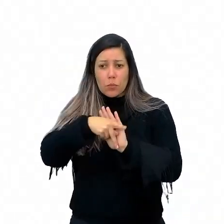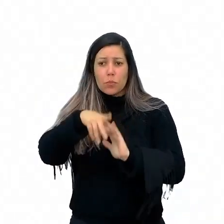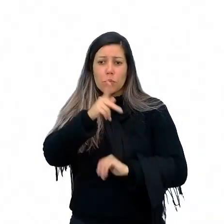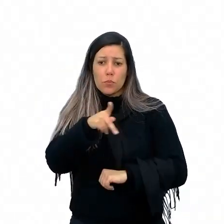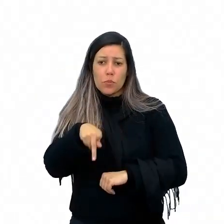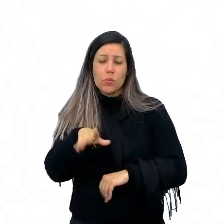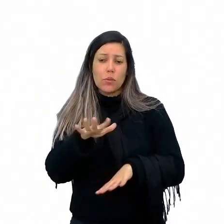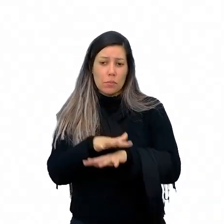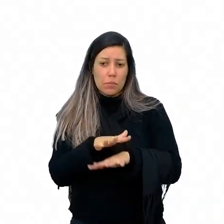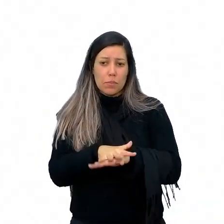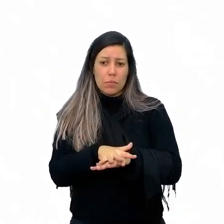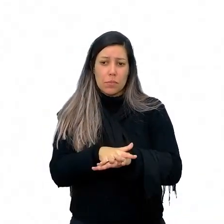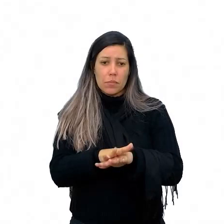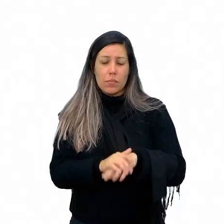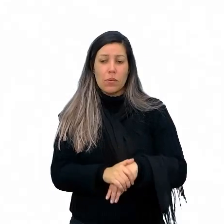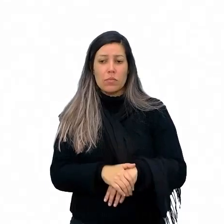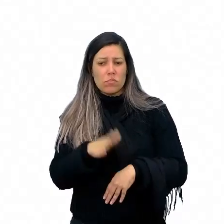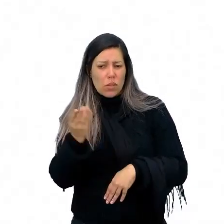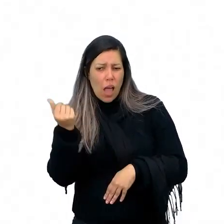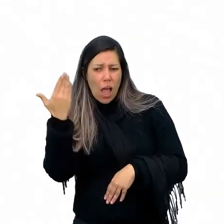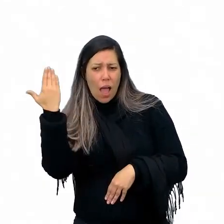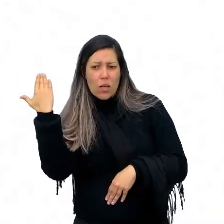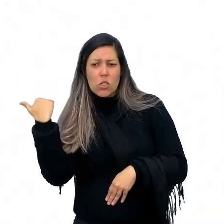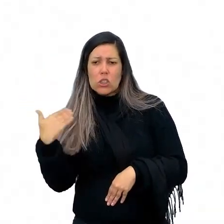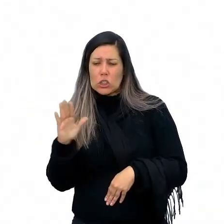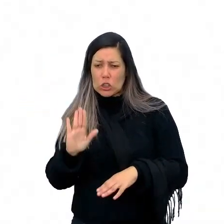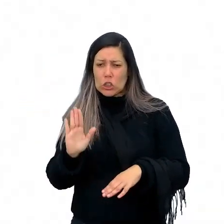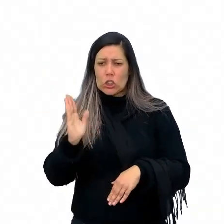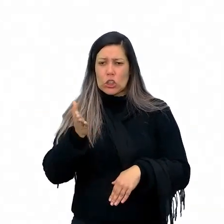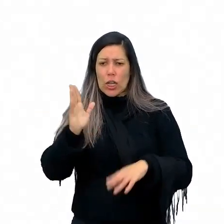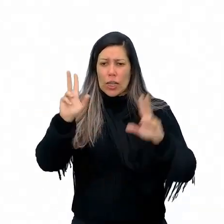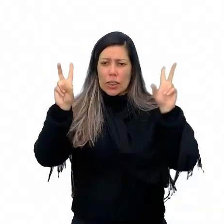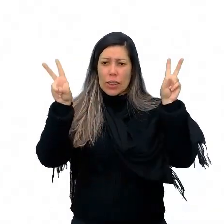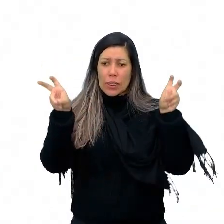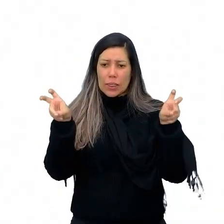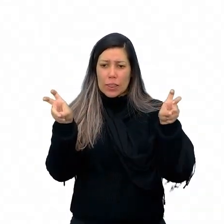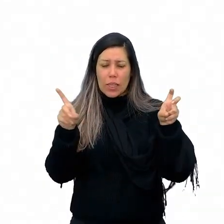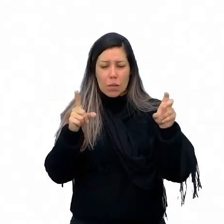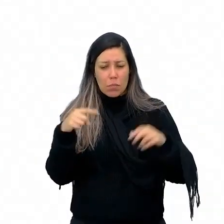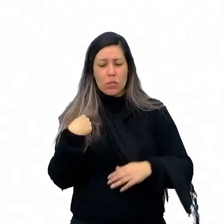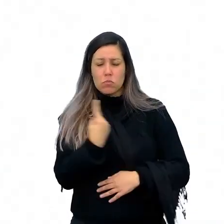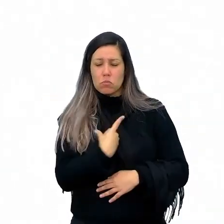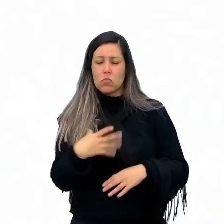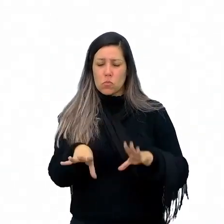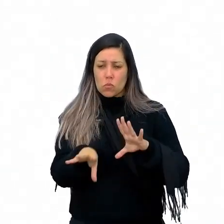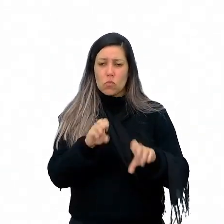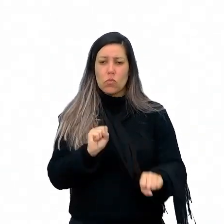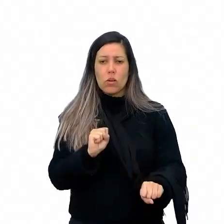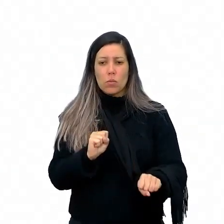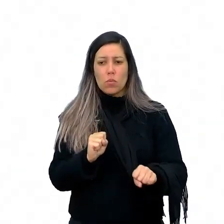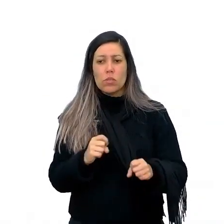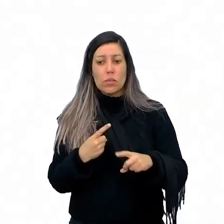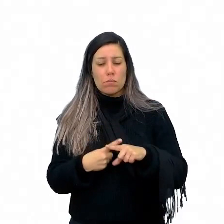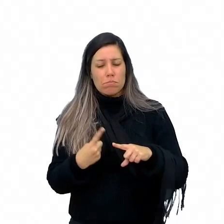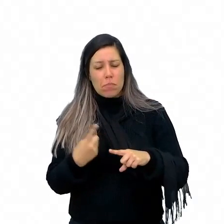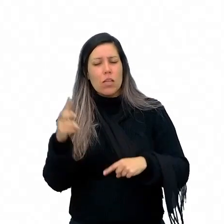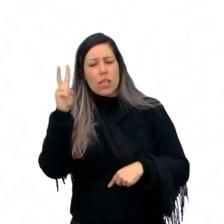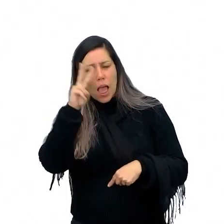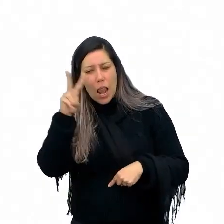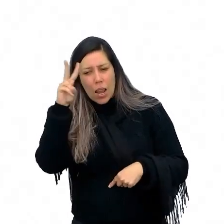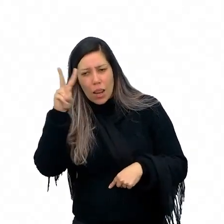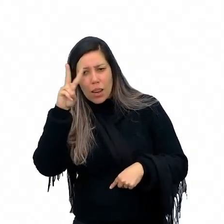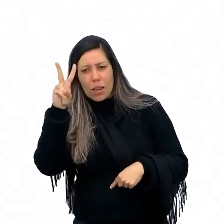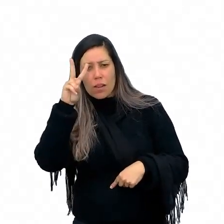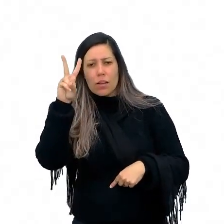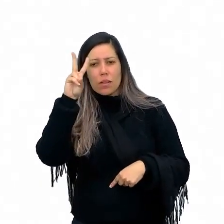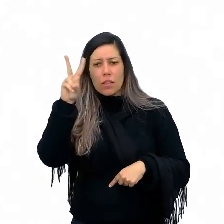nossas formações, mas só para a gente poder relembrar um pouquinho, né? O conhecimento comum do conteúdo é aquele conhecimento que, grosso